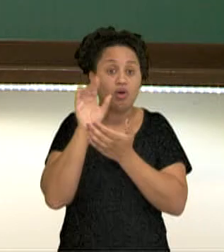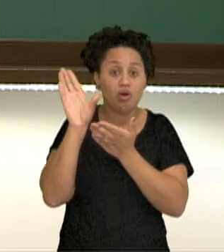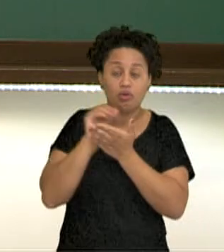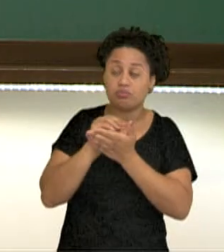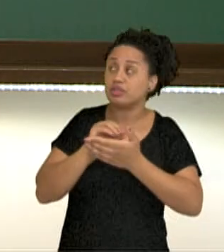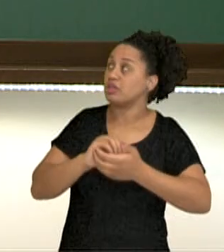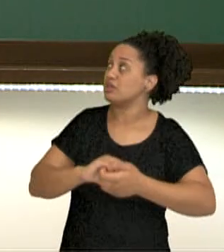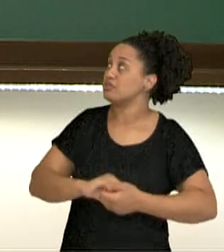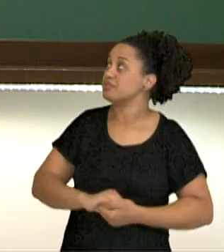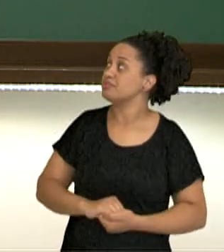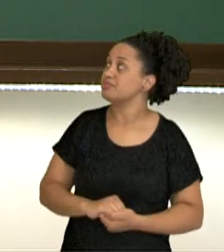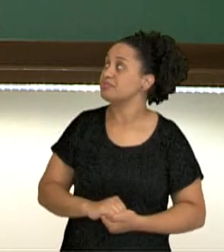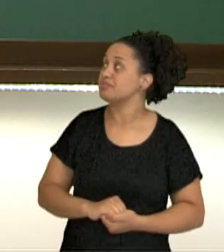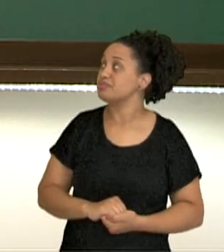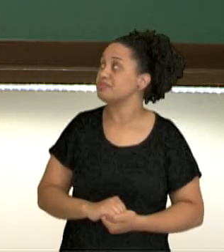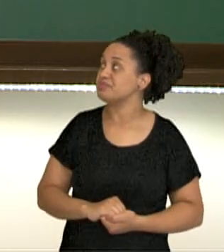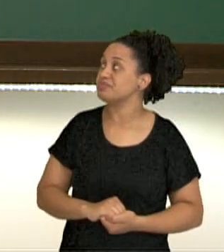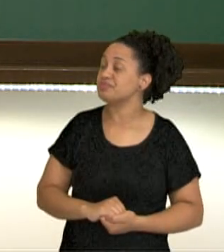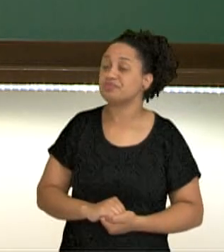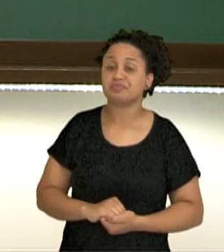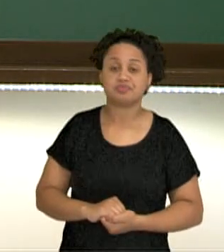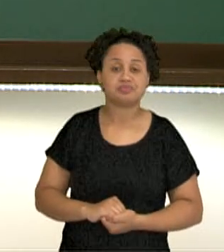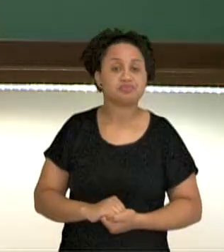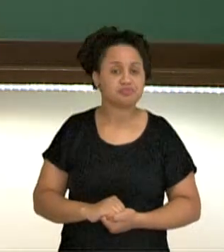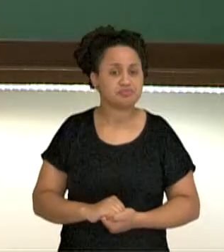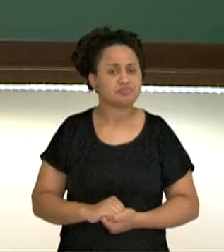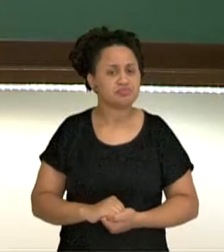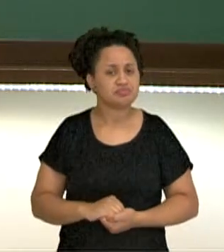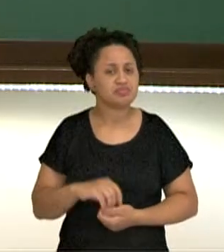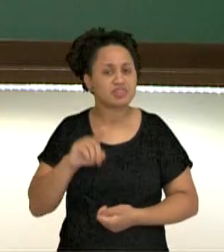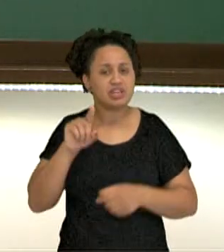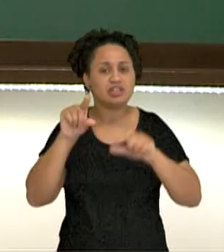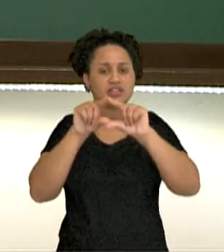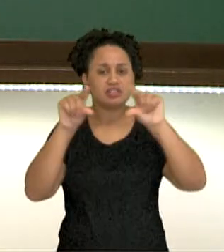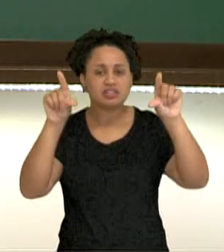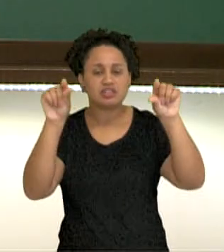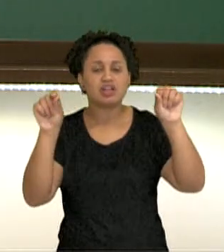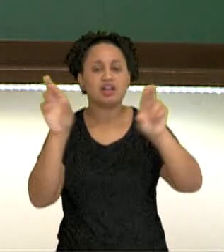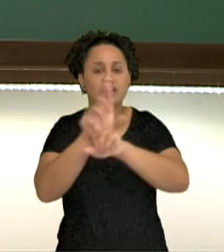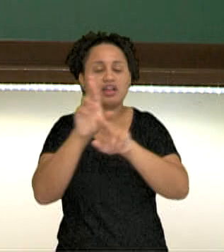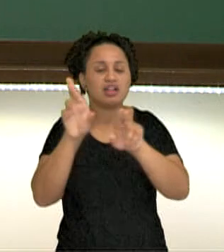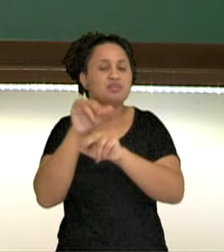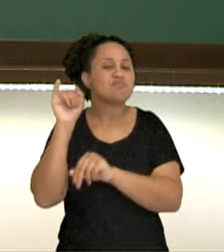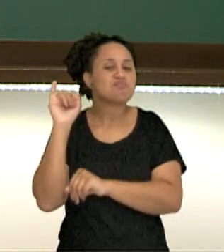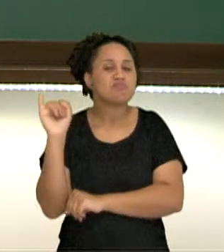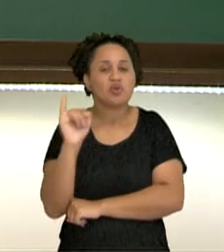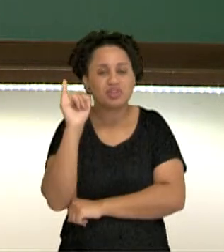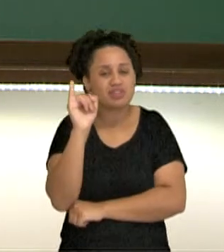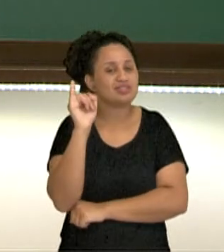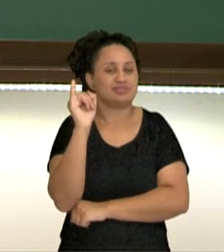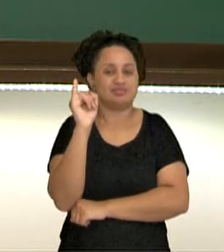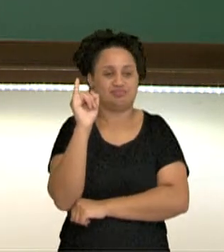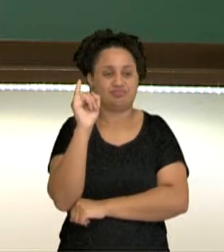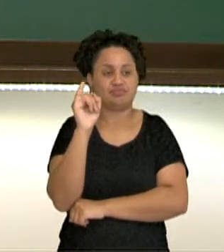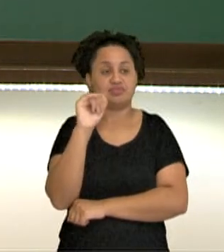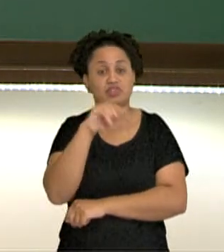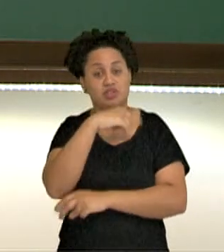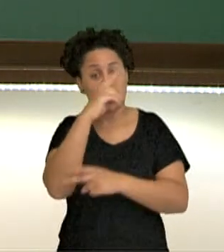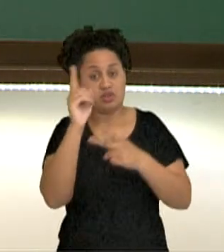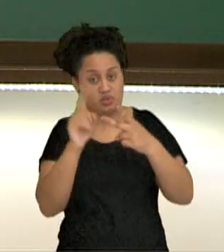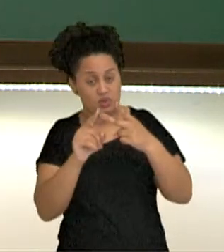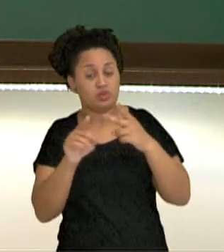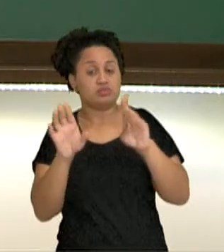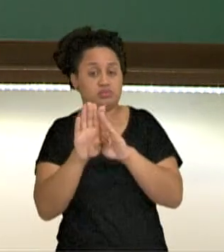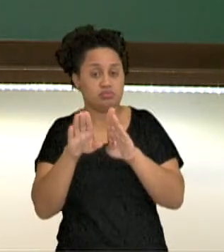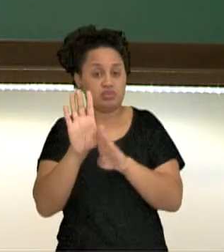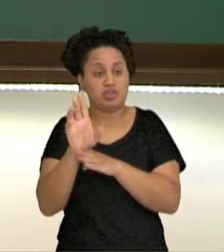qualquer ângulo sempre será igual a 1, e essa é chamada relação fundamental da trigonometria. E a outra, que eu já comentei